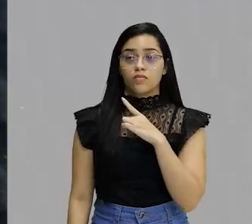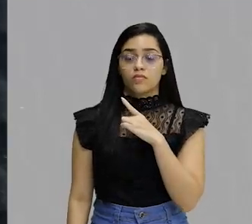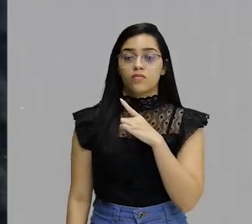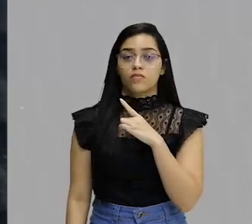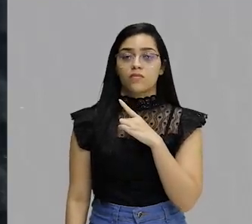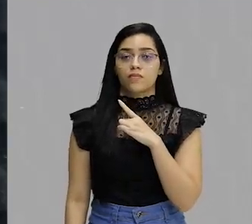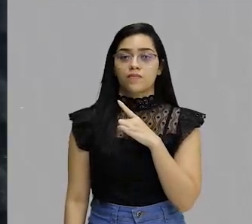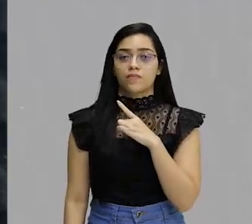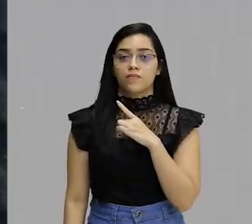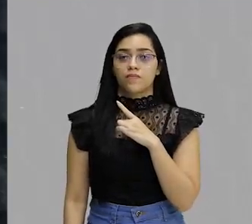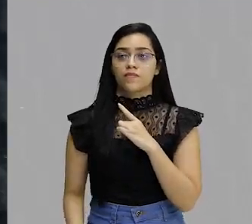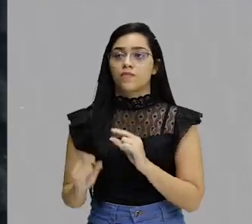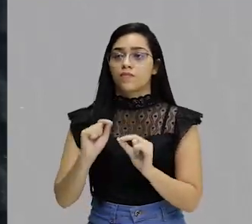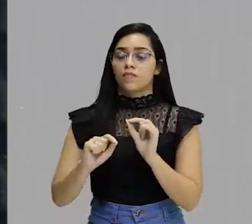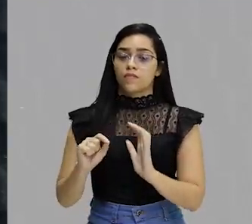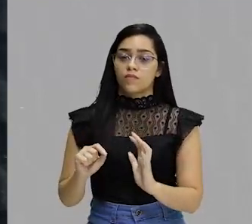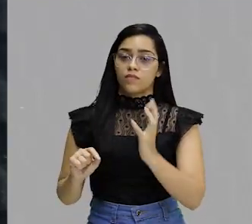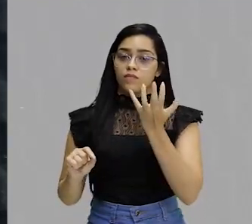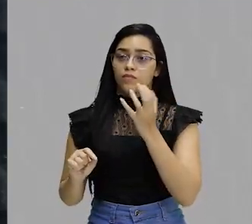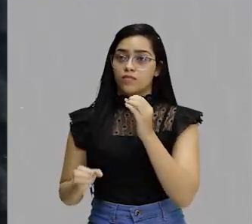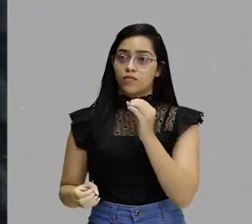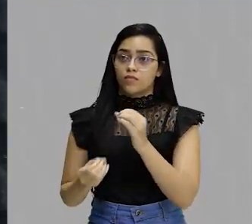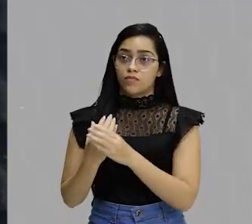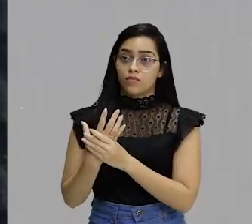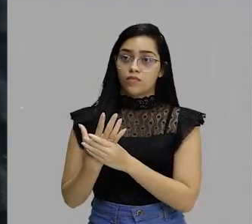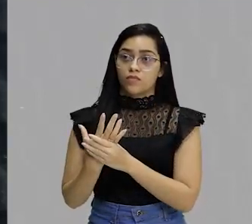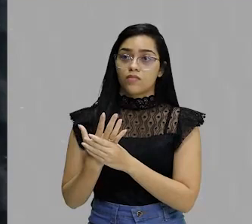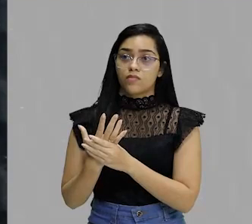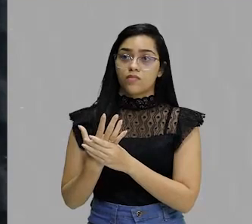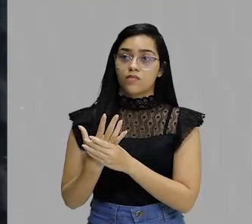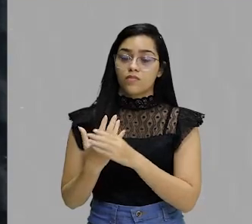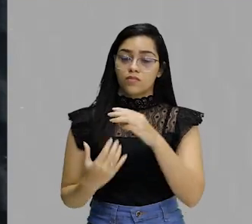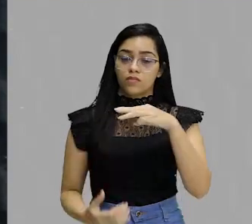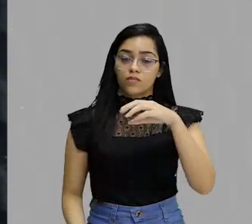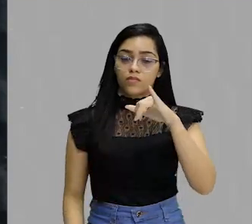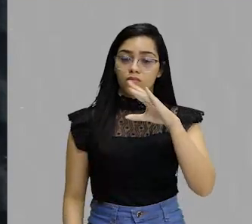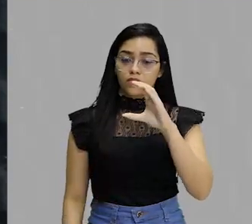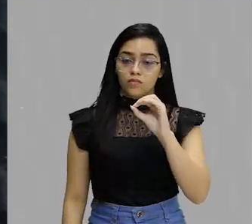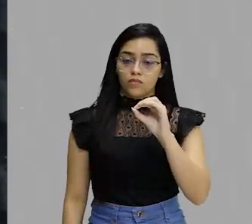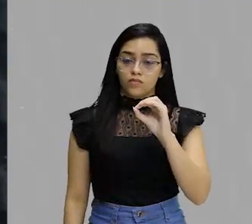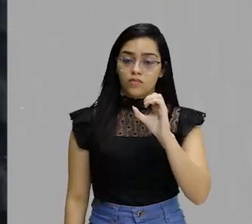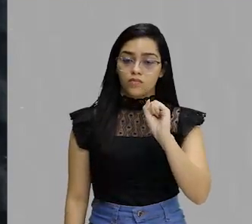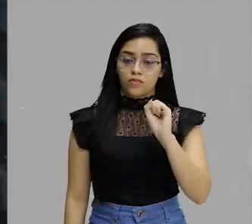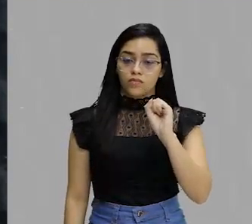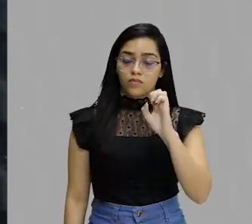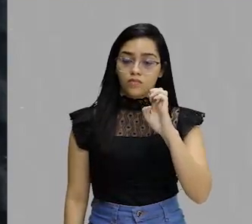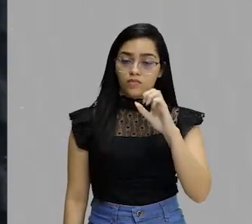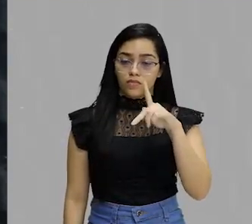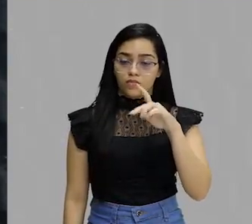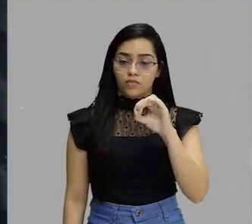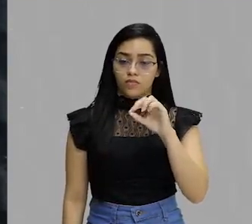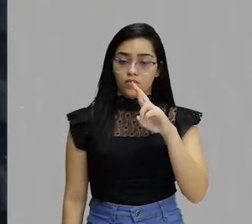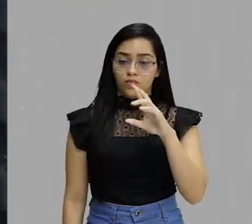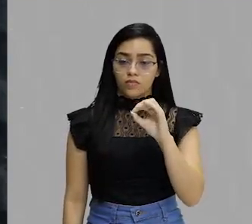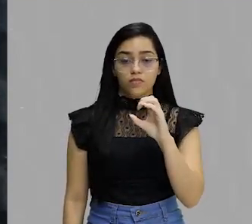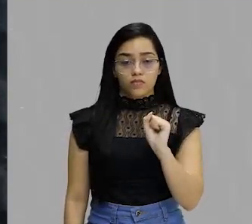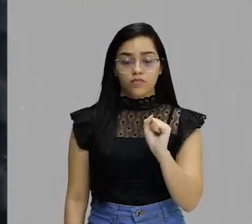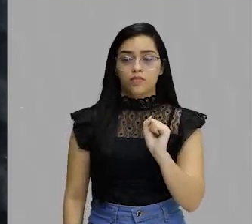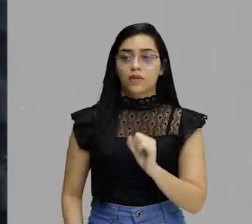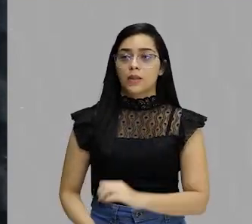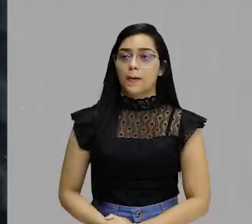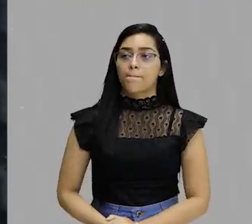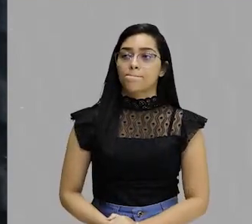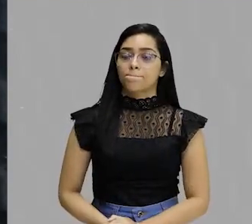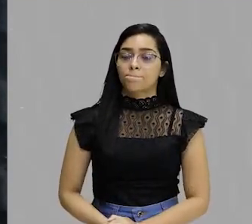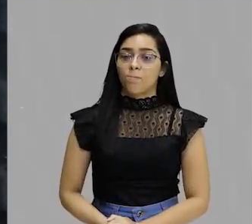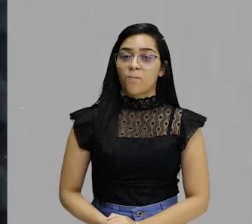microesporófilo acontece a produção dos microesporos, ou micrósporo, certo?